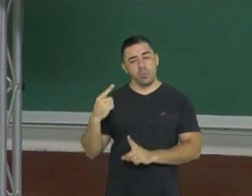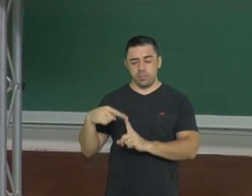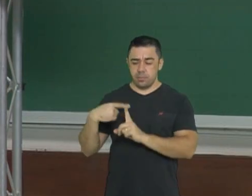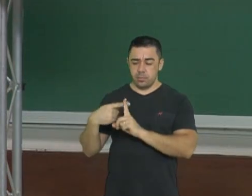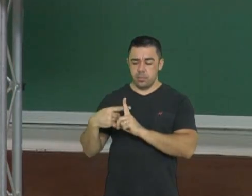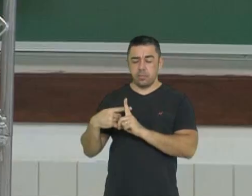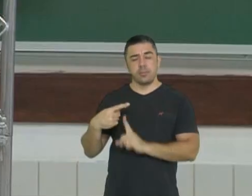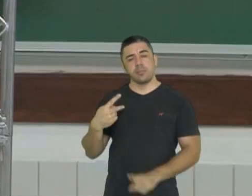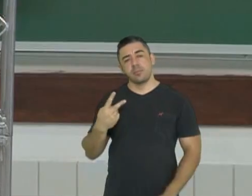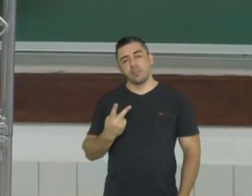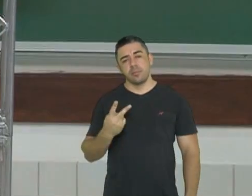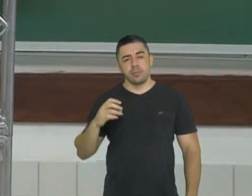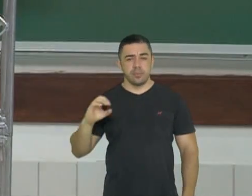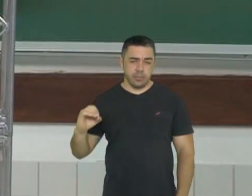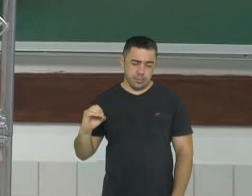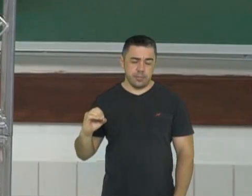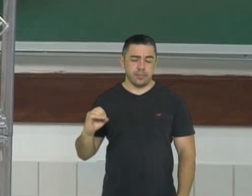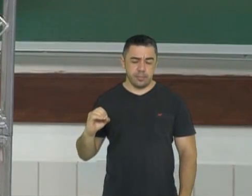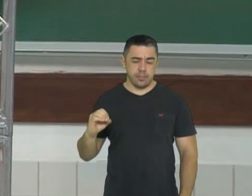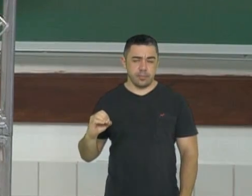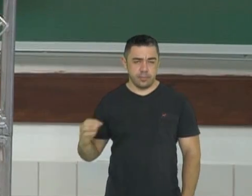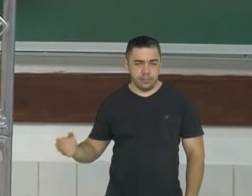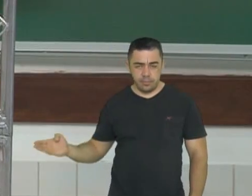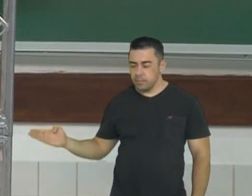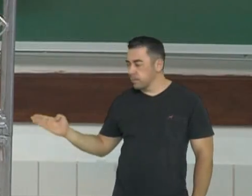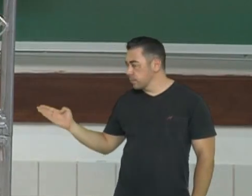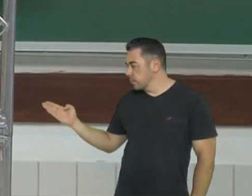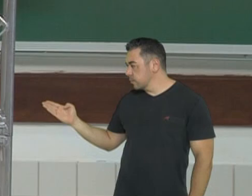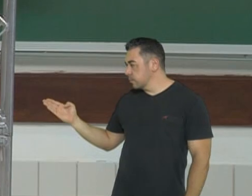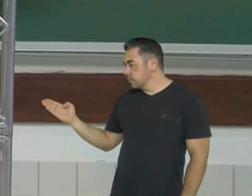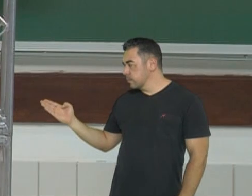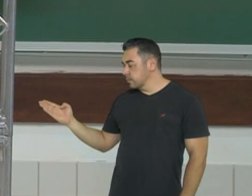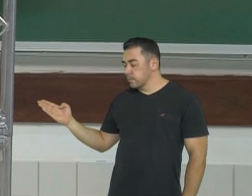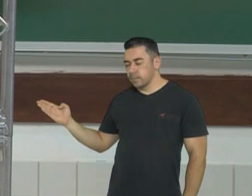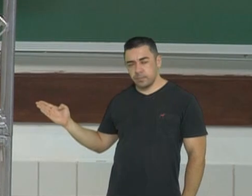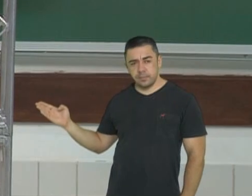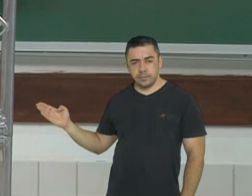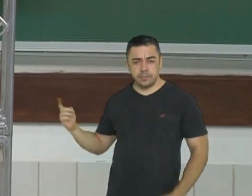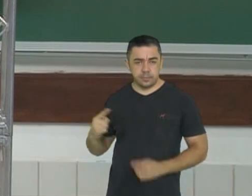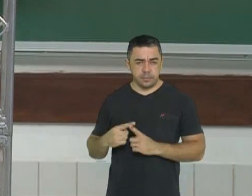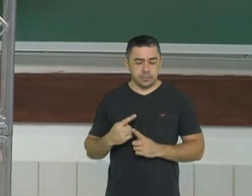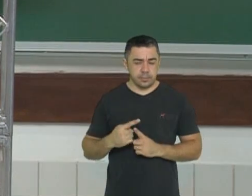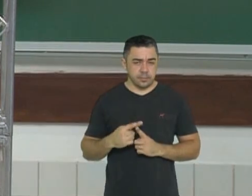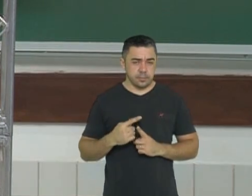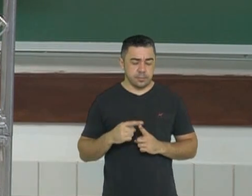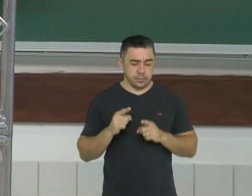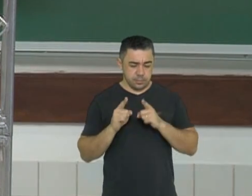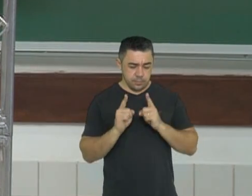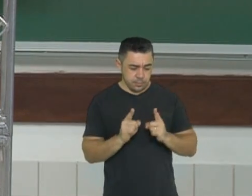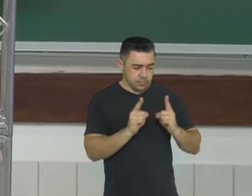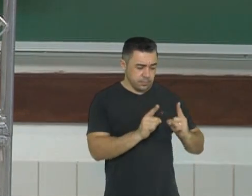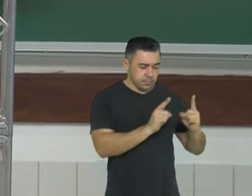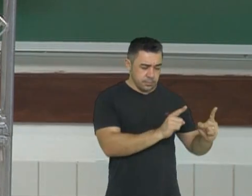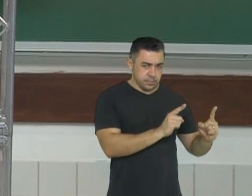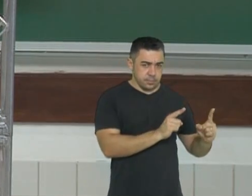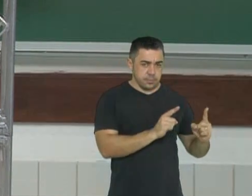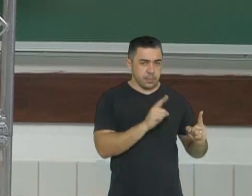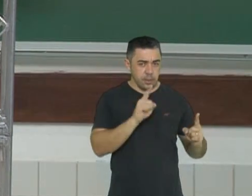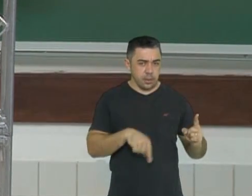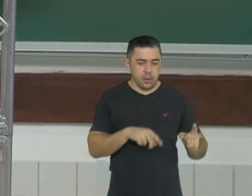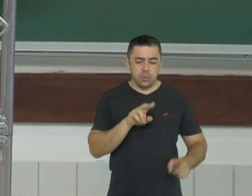módulo de menos 20 porque daí do zero até menos 20 São 20 unidades e costurado em um